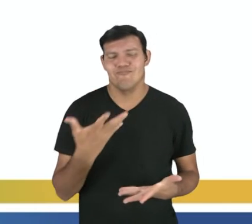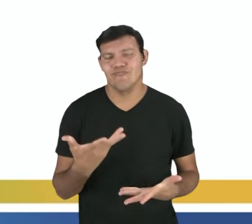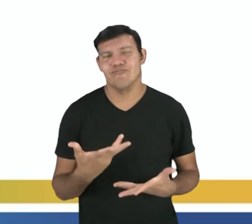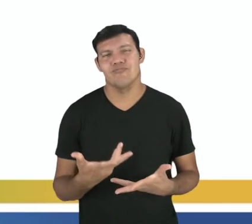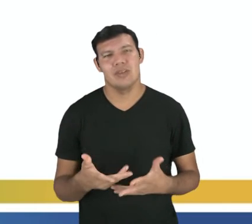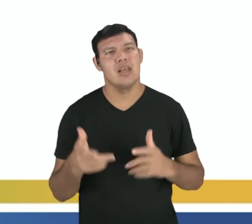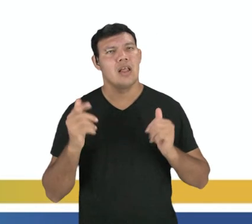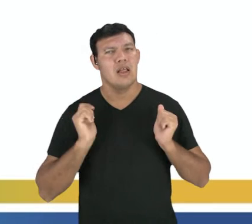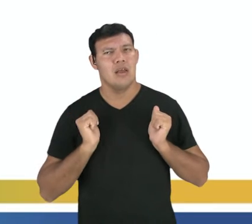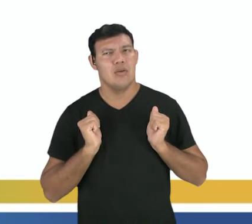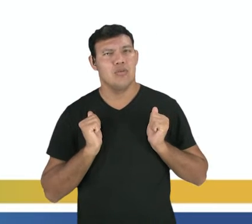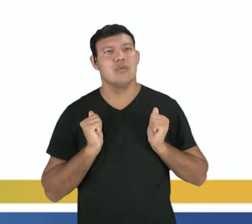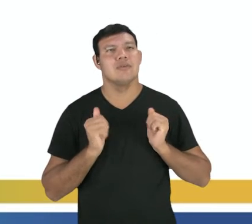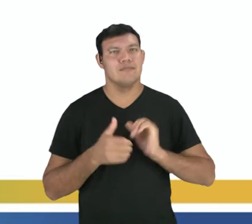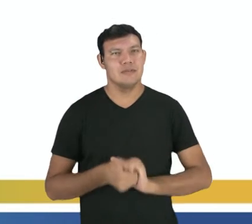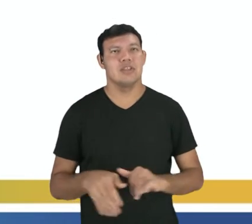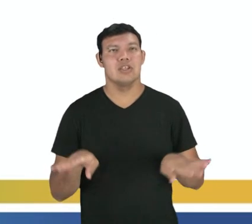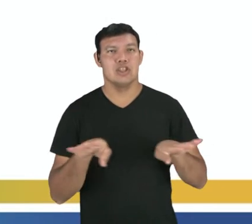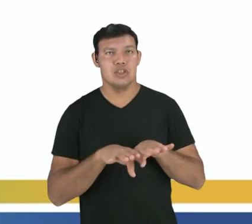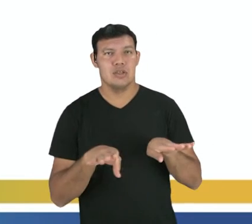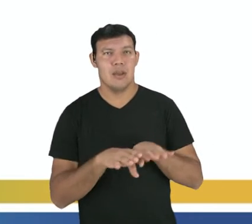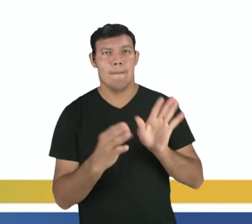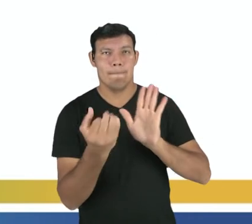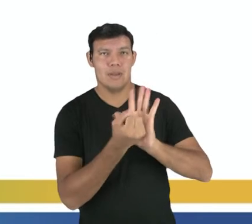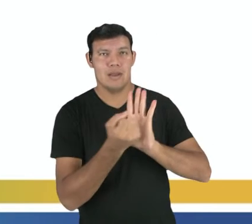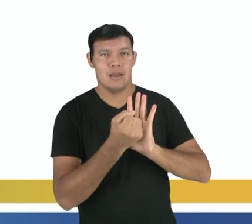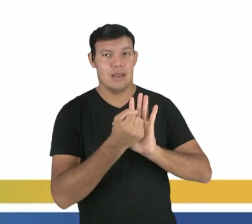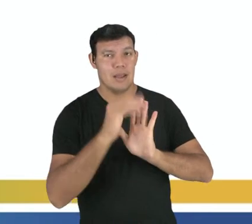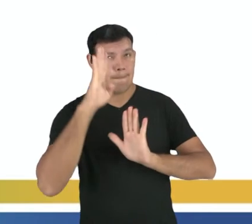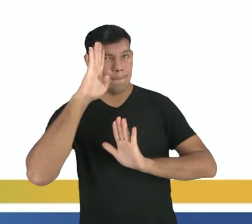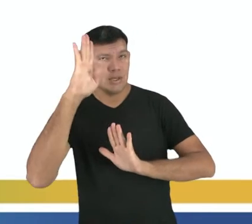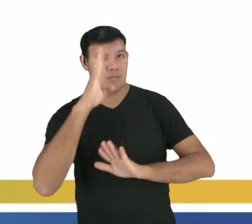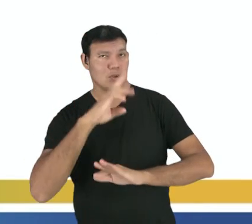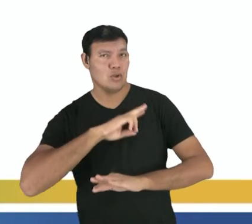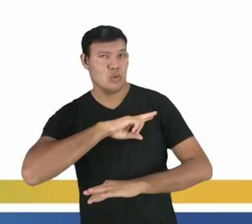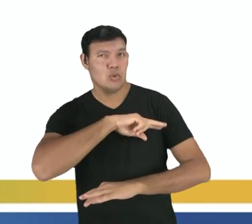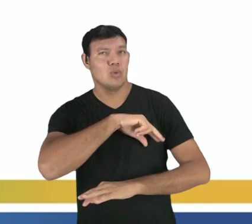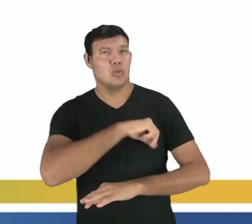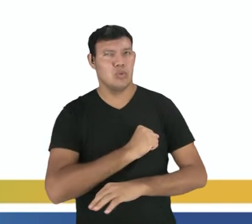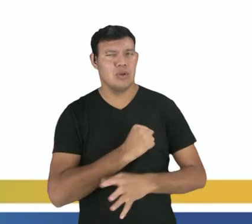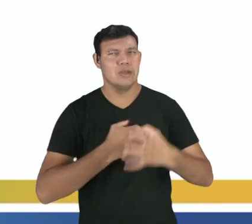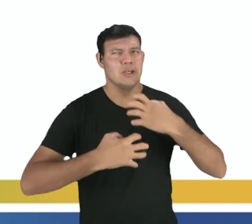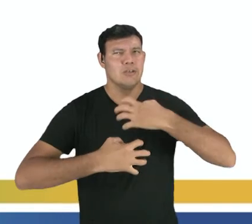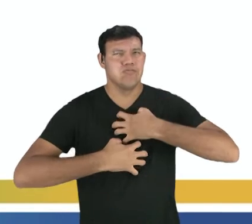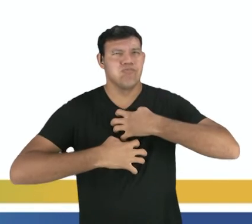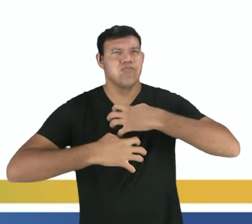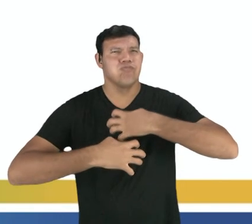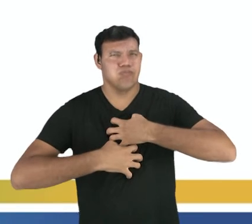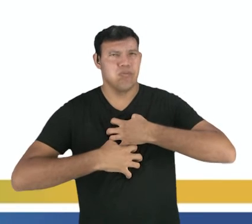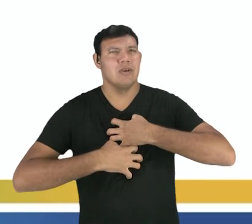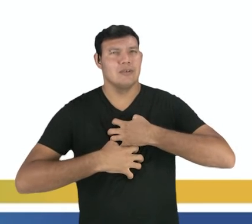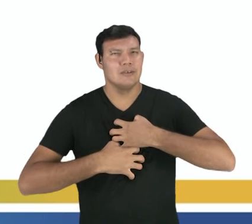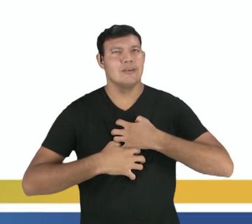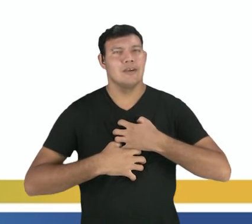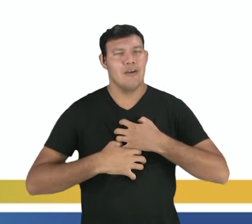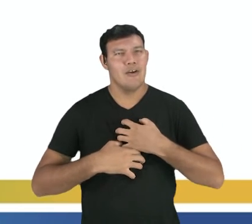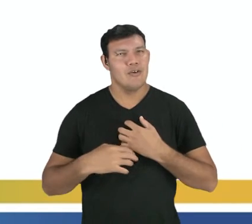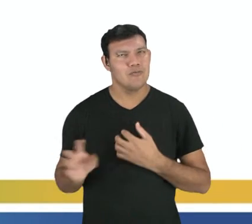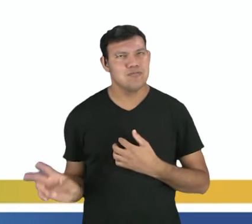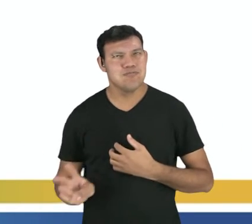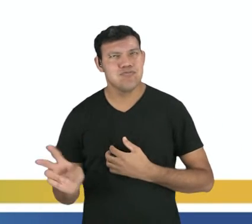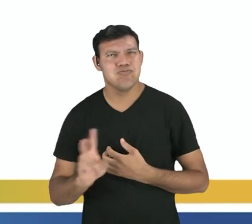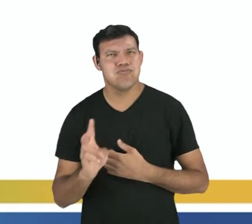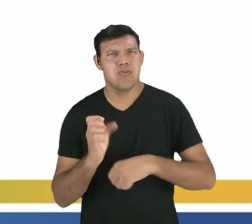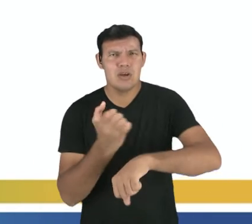sentimentalismo, a supervalorização das emoções pessoais, o subjetivismo e o egocentrismo, algo que